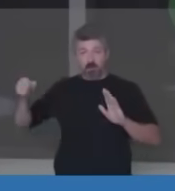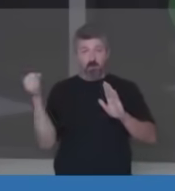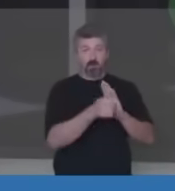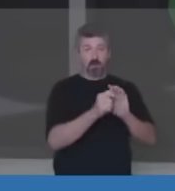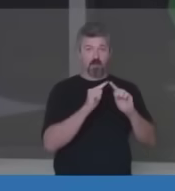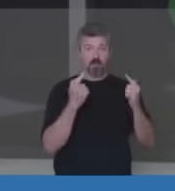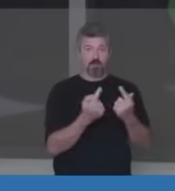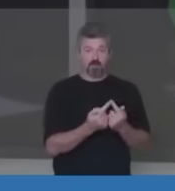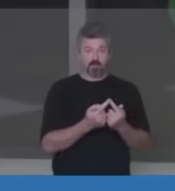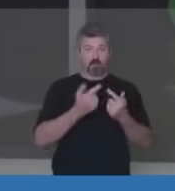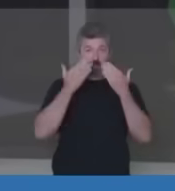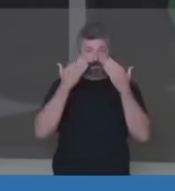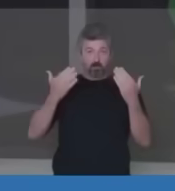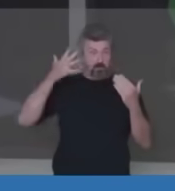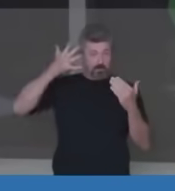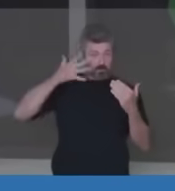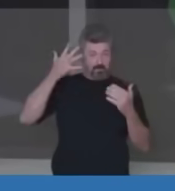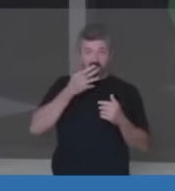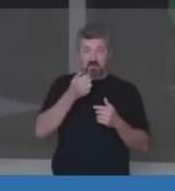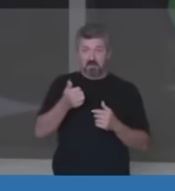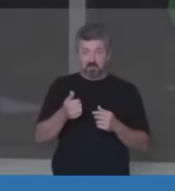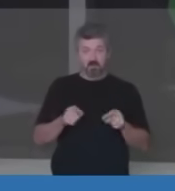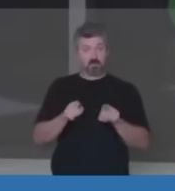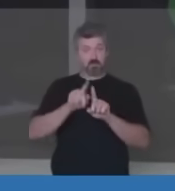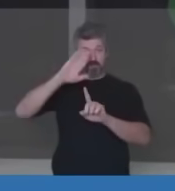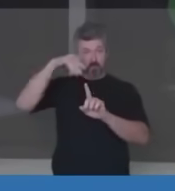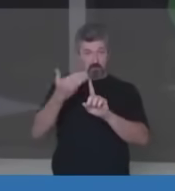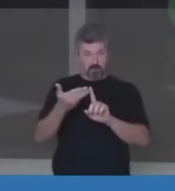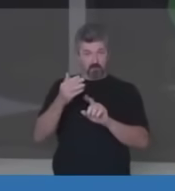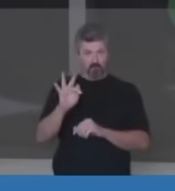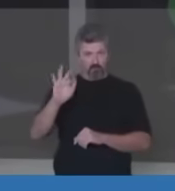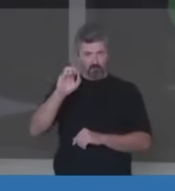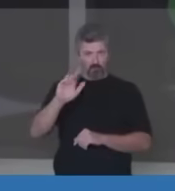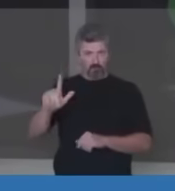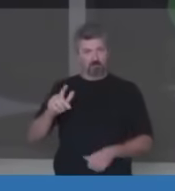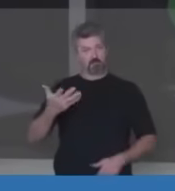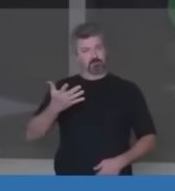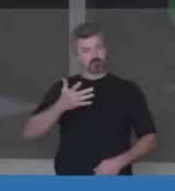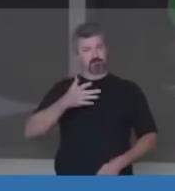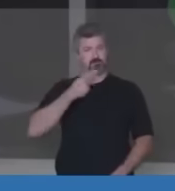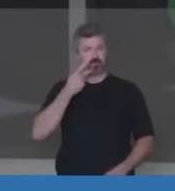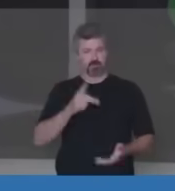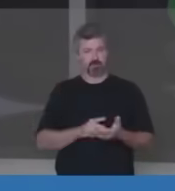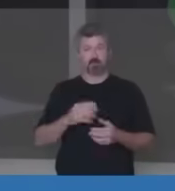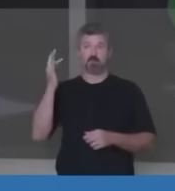gabinete, fala pública de elogio e homenagem formal. Sinceramente, o Flávio Dino